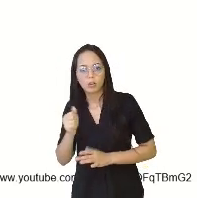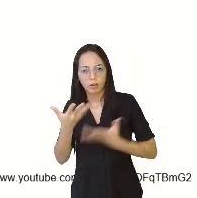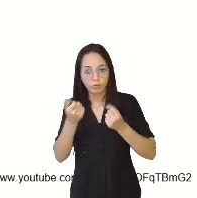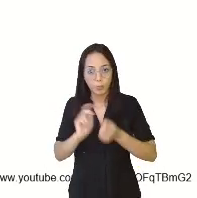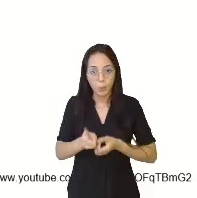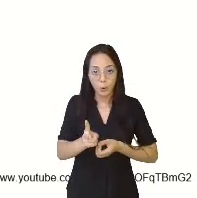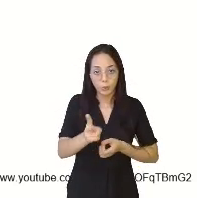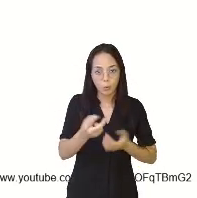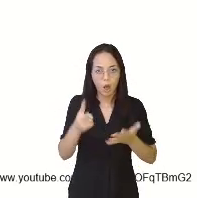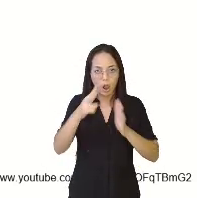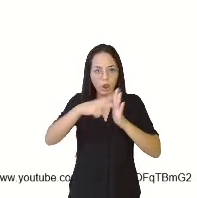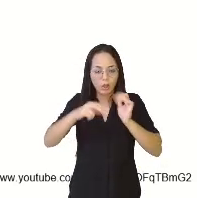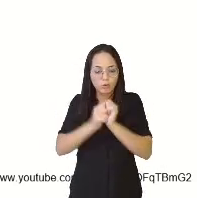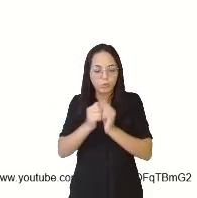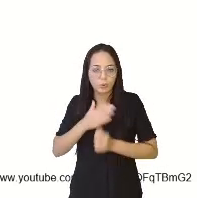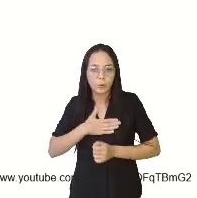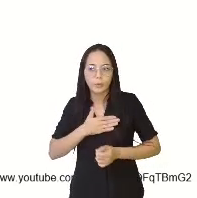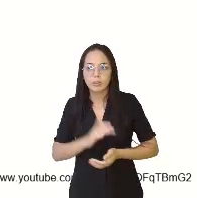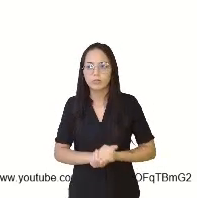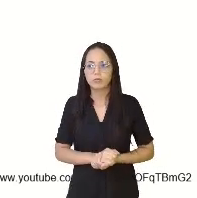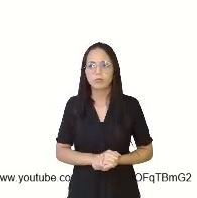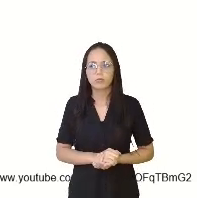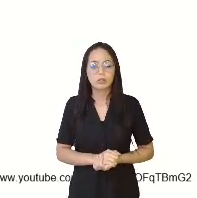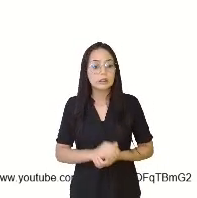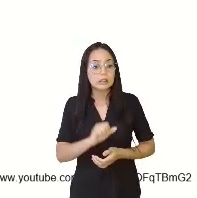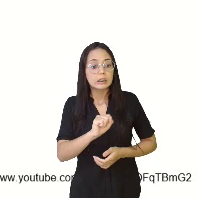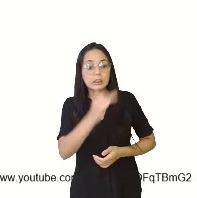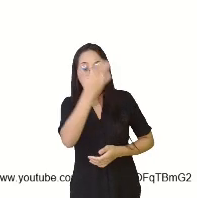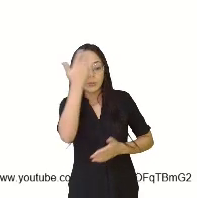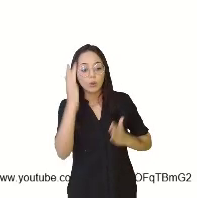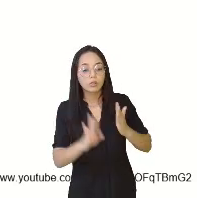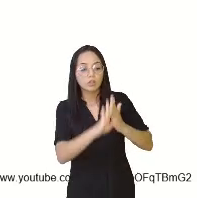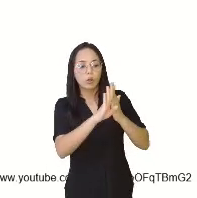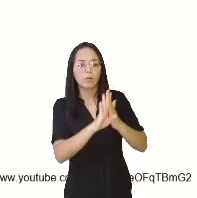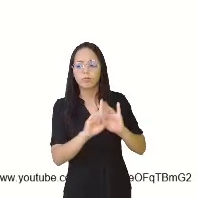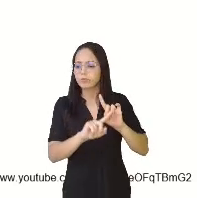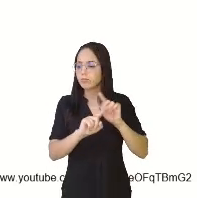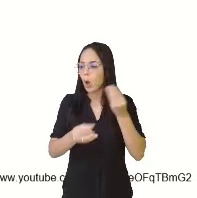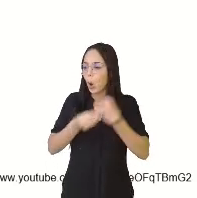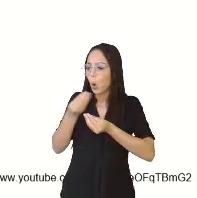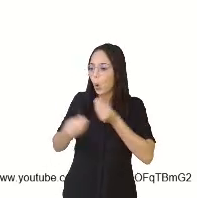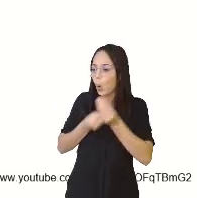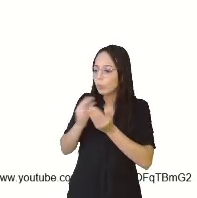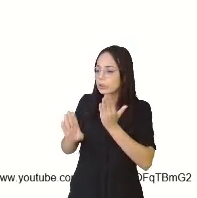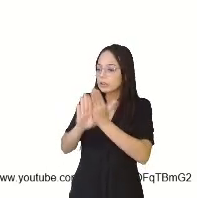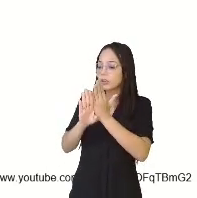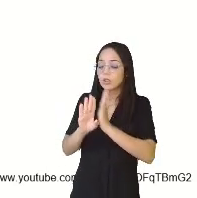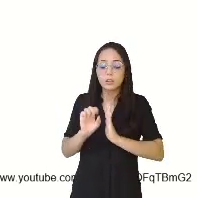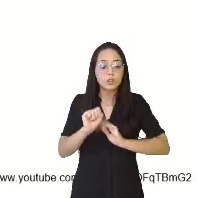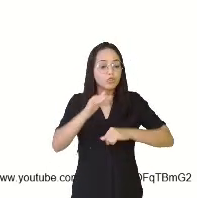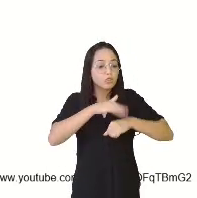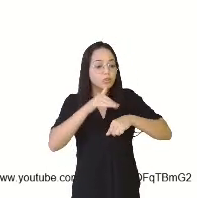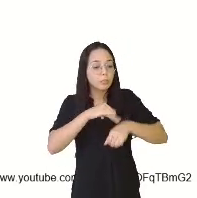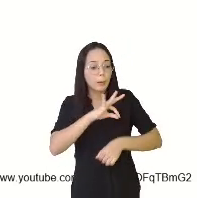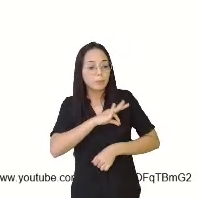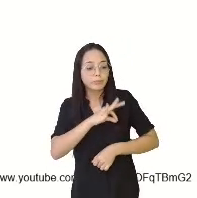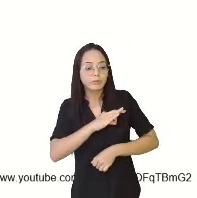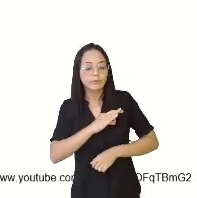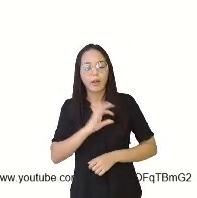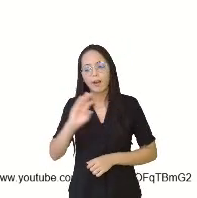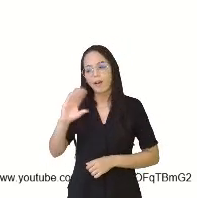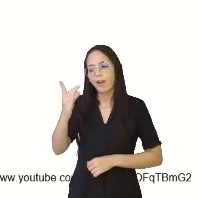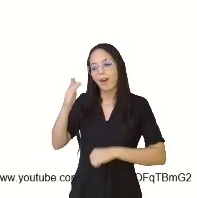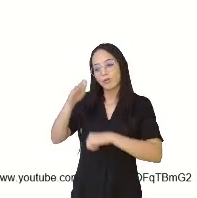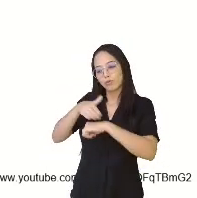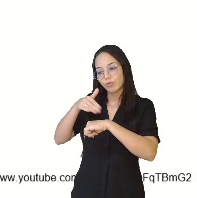continuar a leitura. Leia comigo. E se descobrem? Como vão descobrir? E se chamam a polícia? Claro que vão